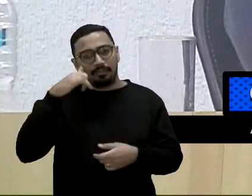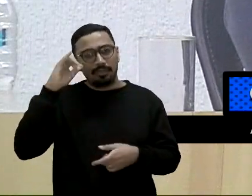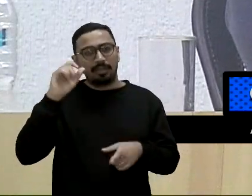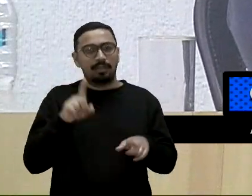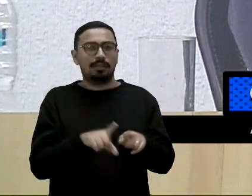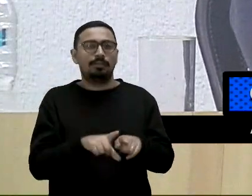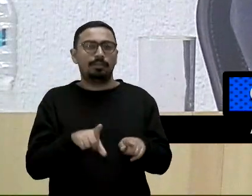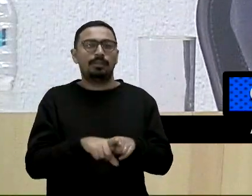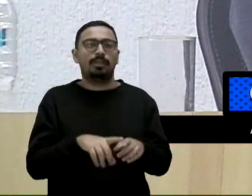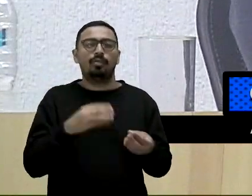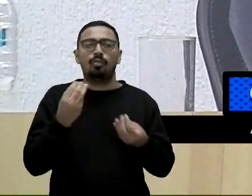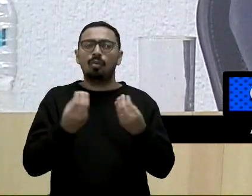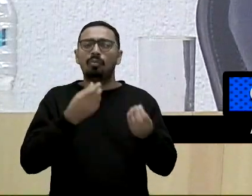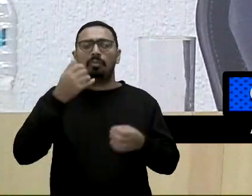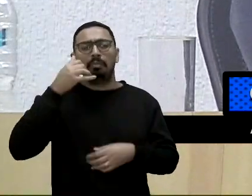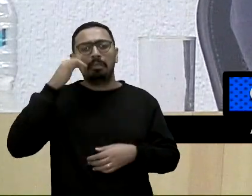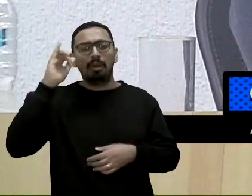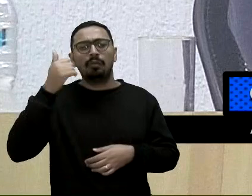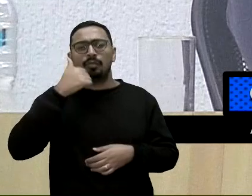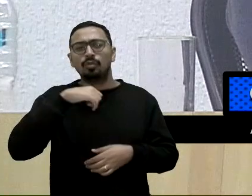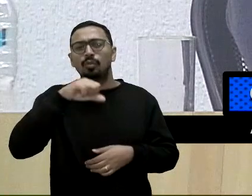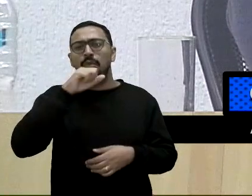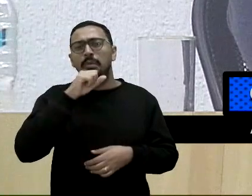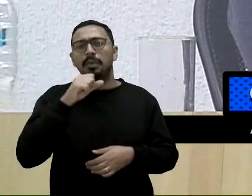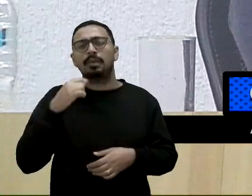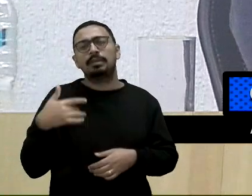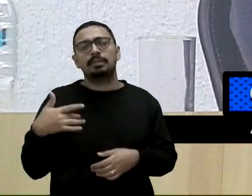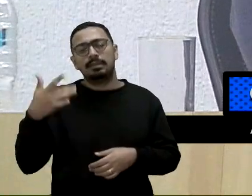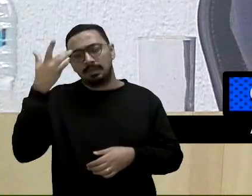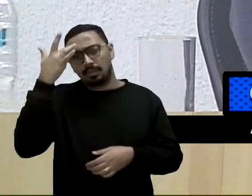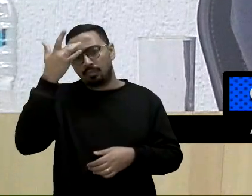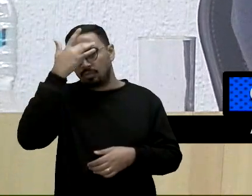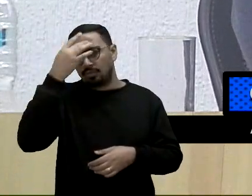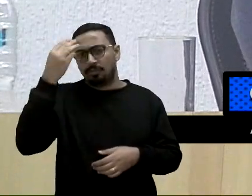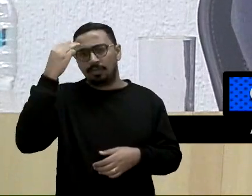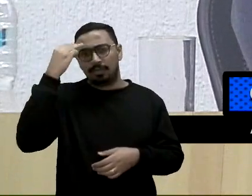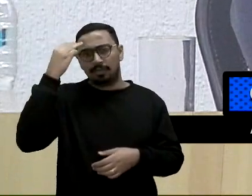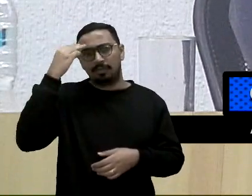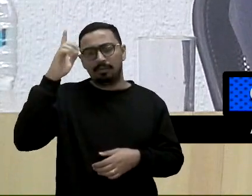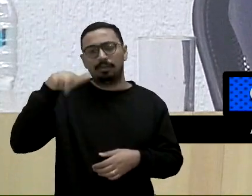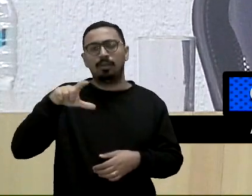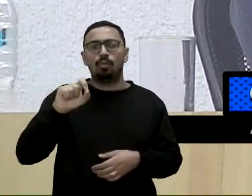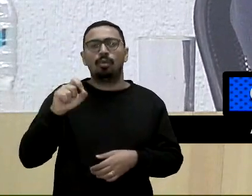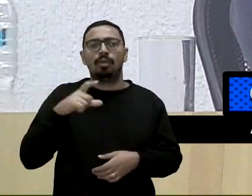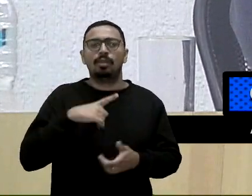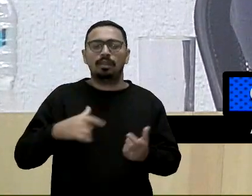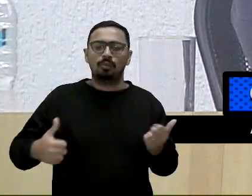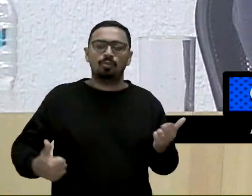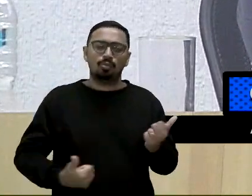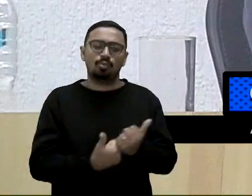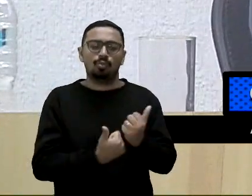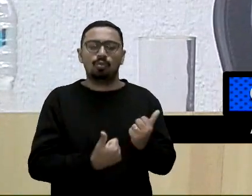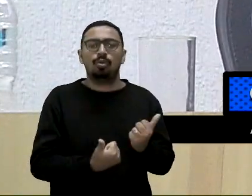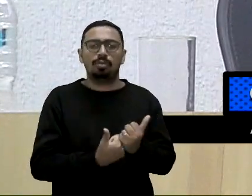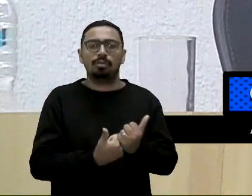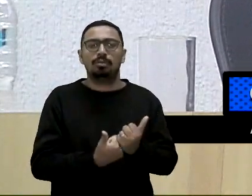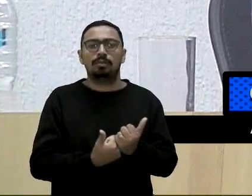a prevenção está aí. Uma mãe com saúde mental trazida por